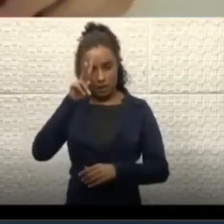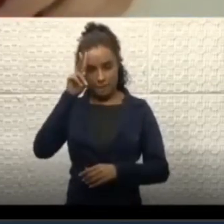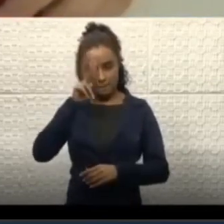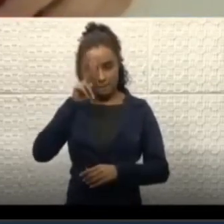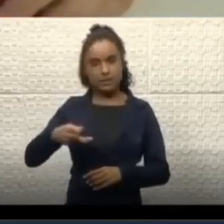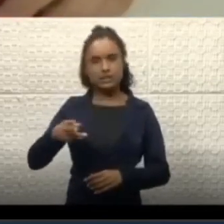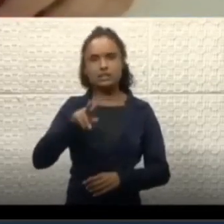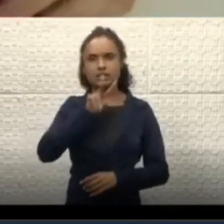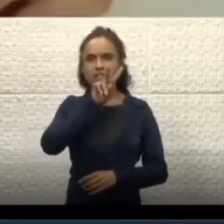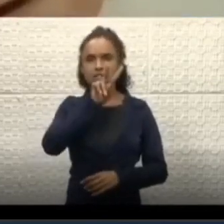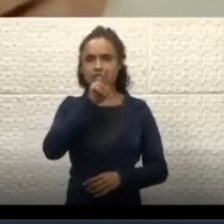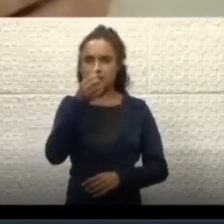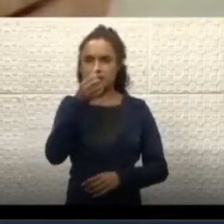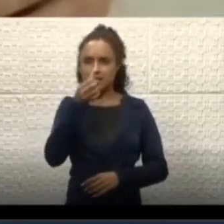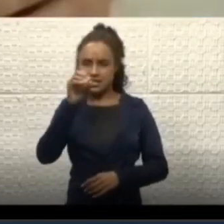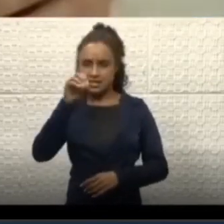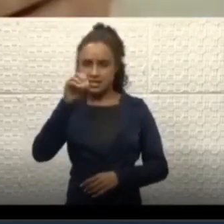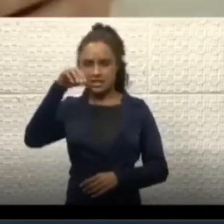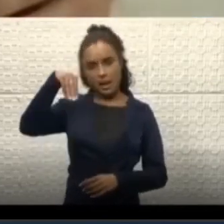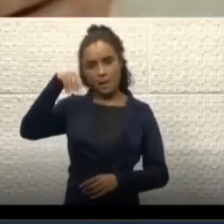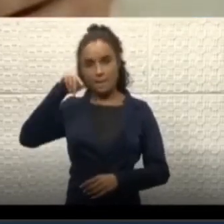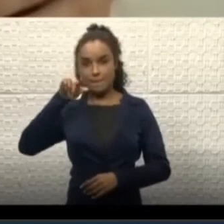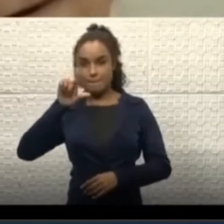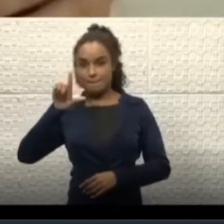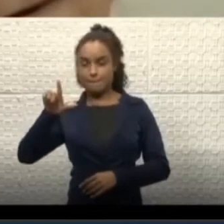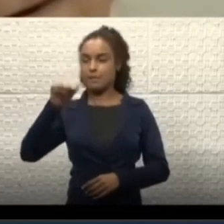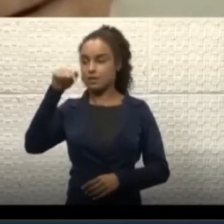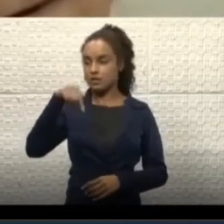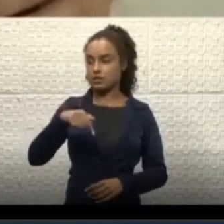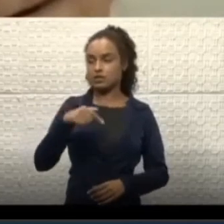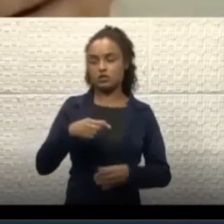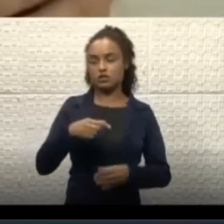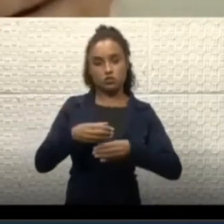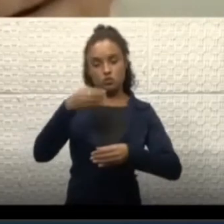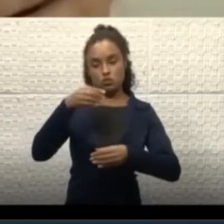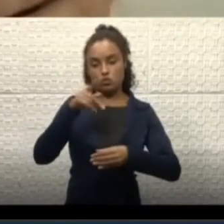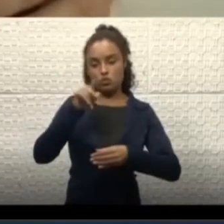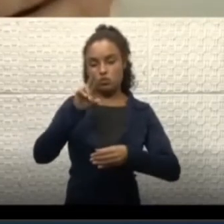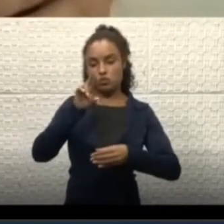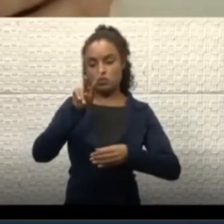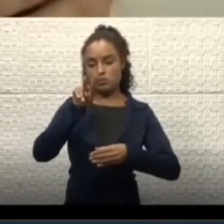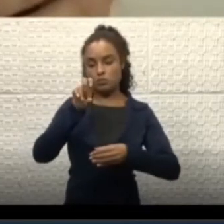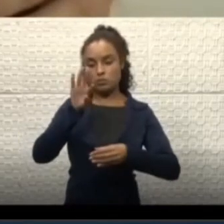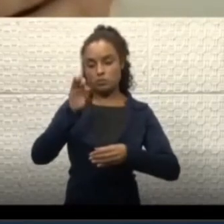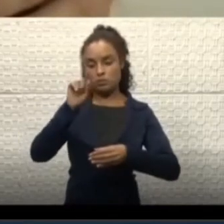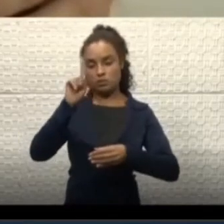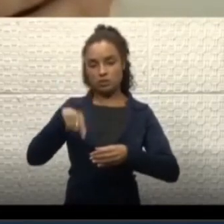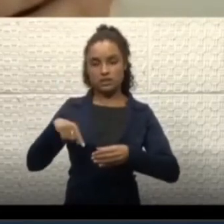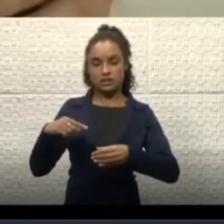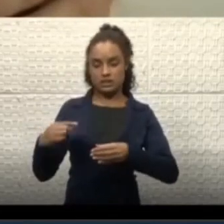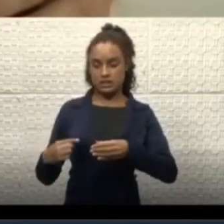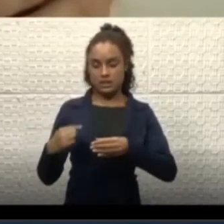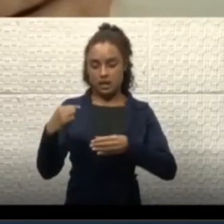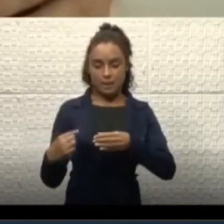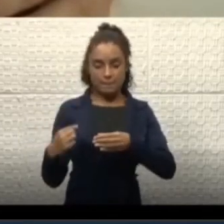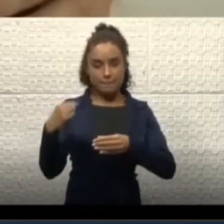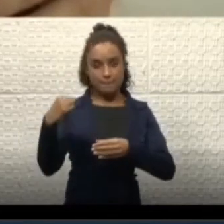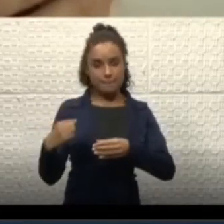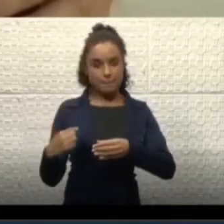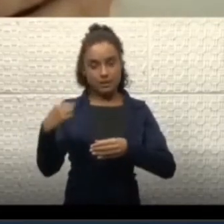diluição com 260 ml. Eu estou utilizando aí uma proveta, porque ela tem uma variação